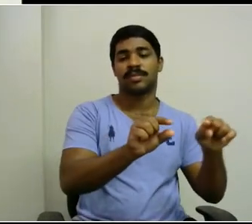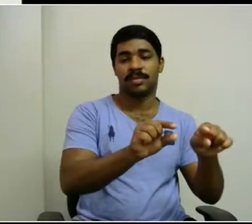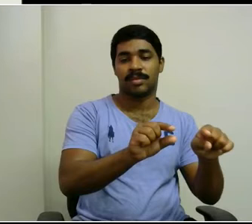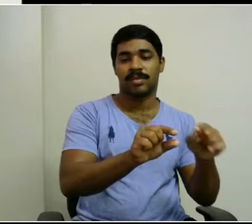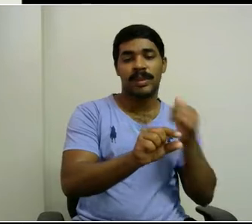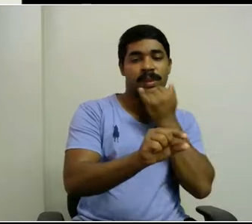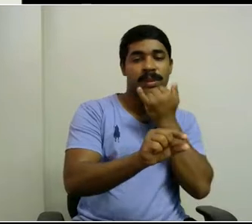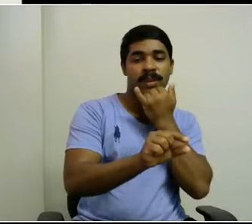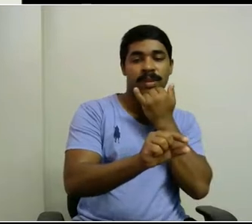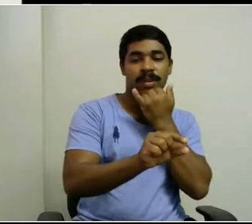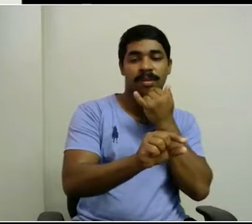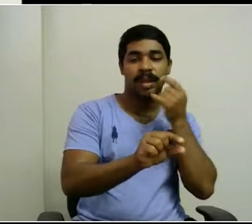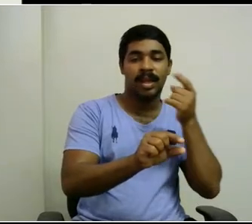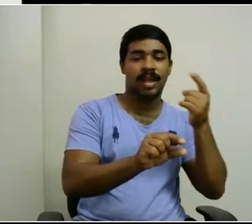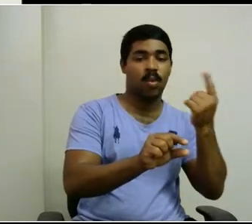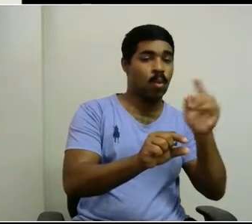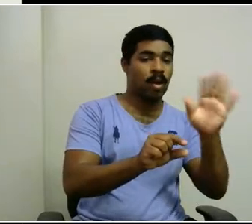gente? 15.